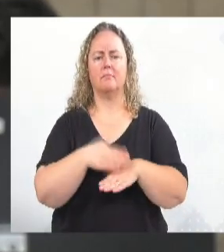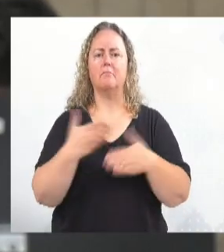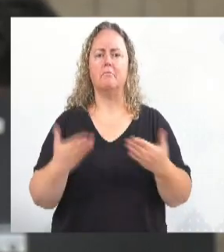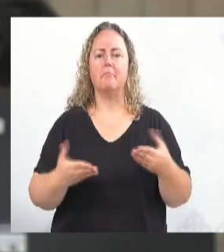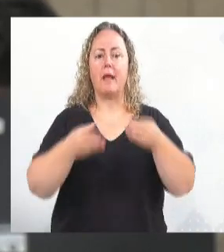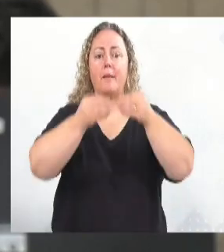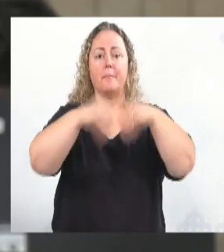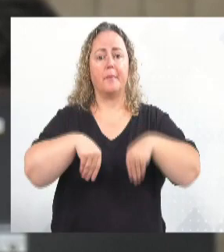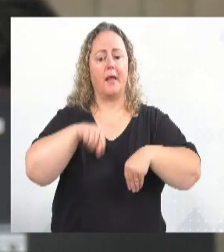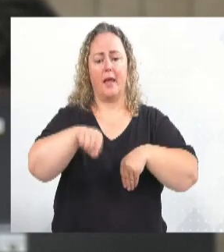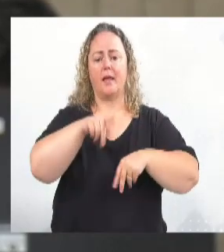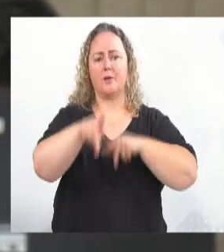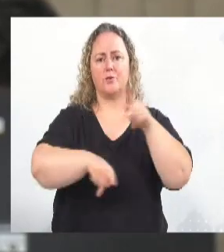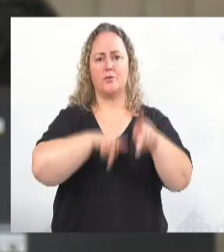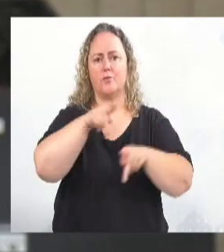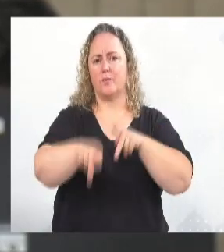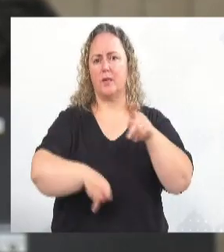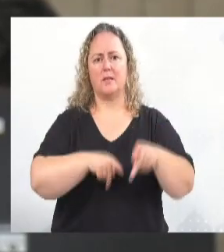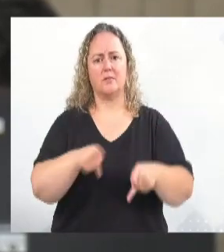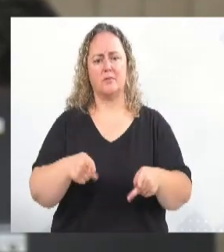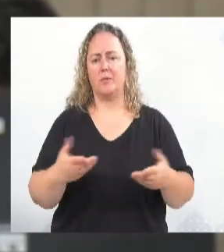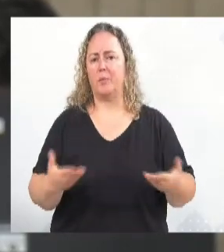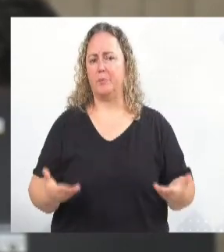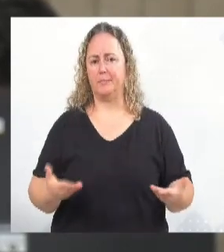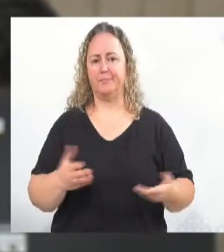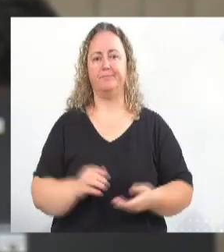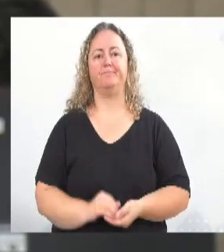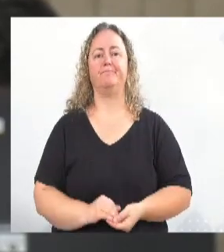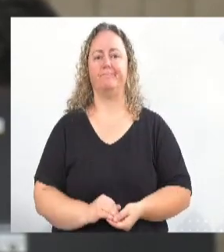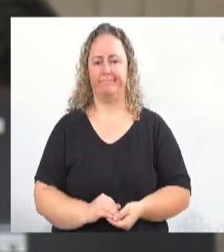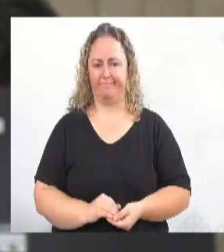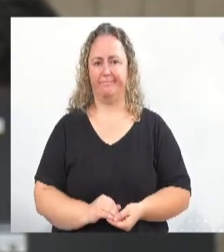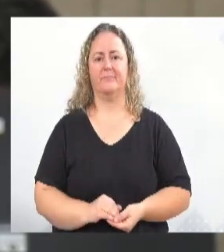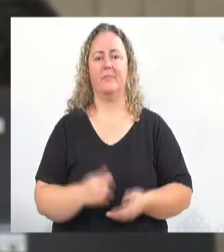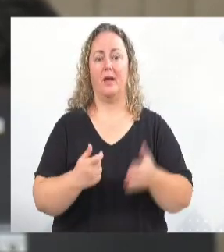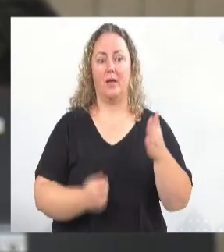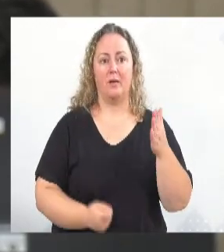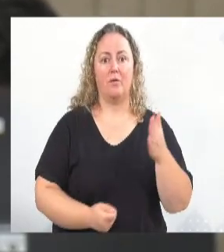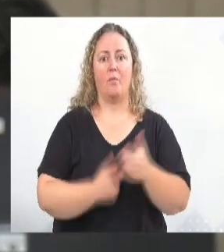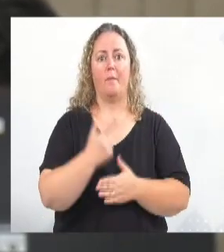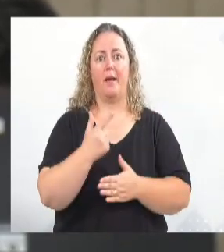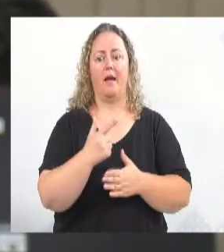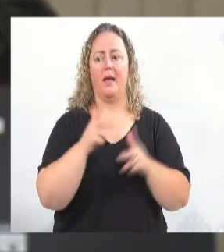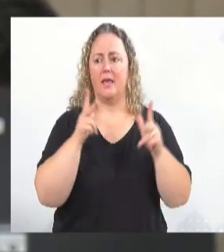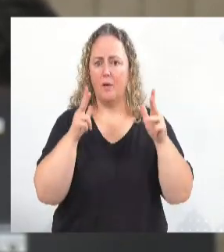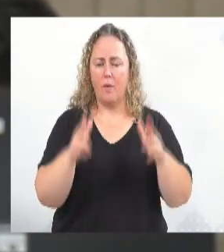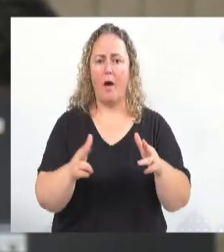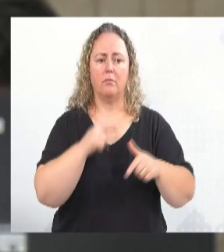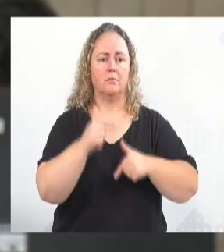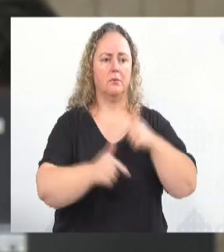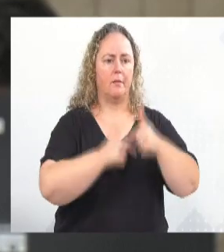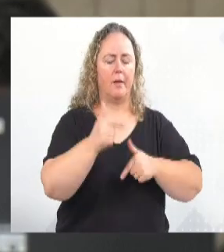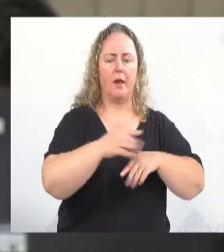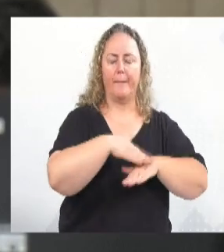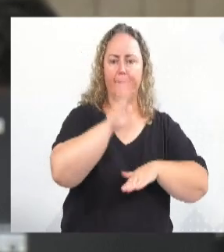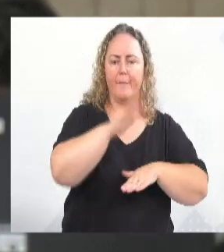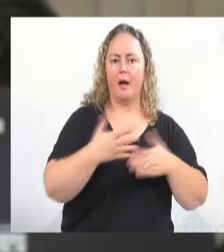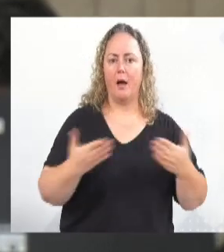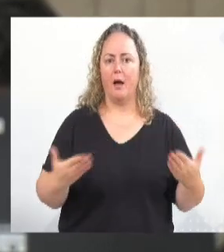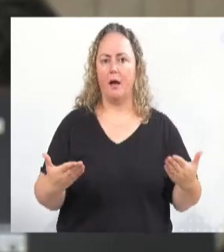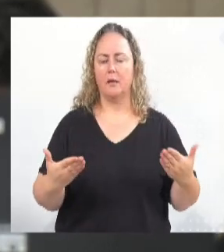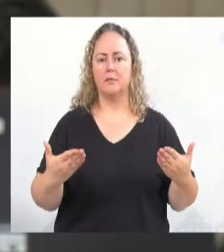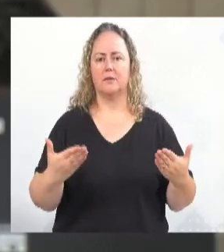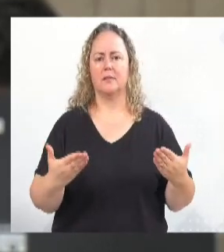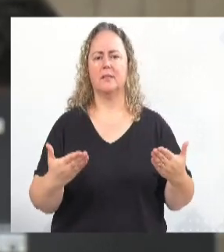prejudicar a população, que vai ter que trabalhar mais para comprar a mesma quantidade de combustível. O segredo do